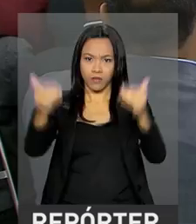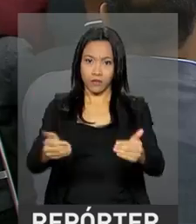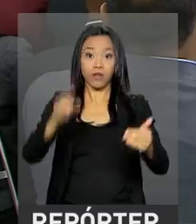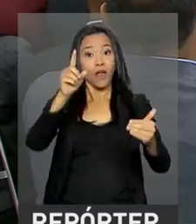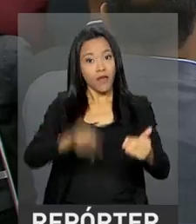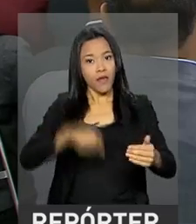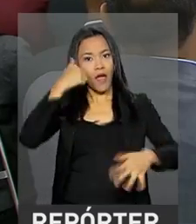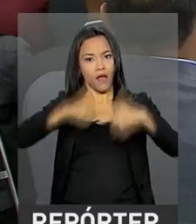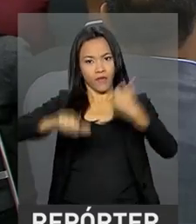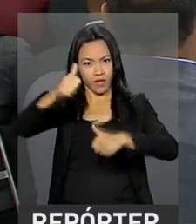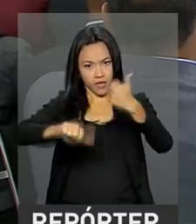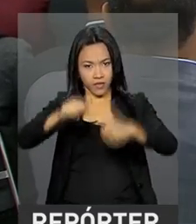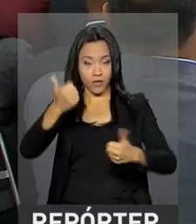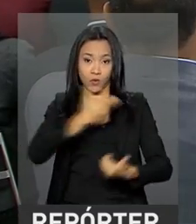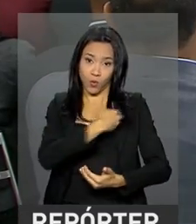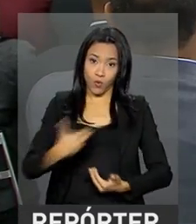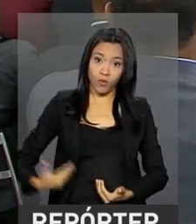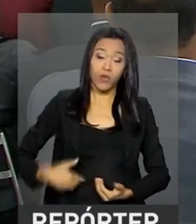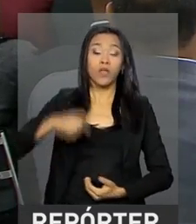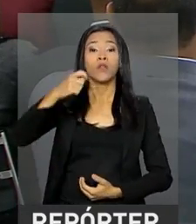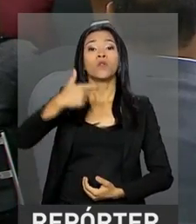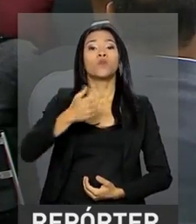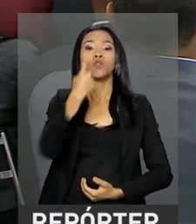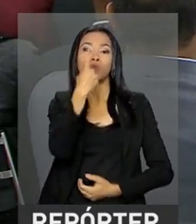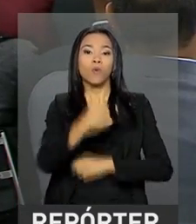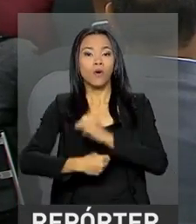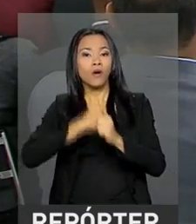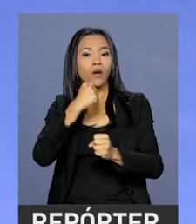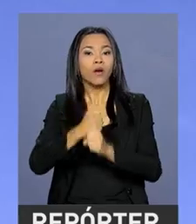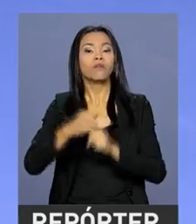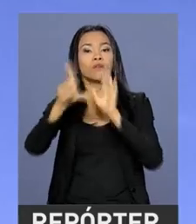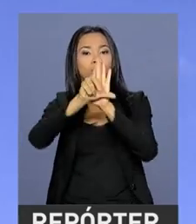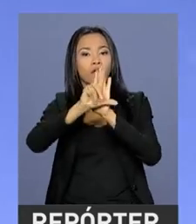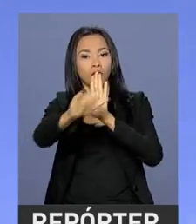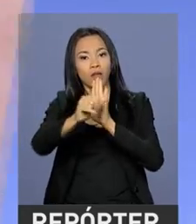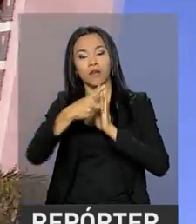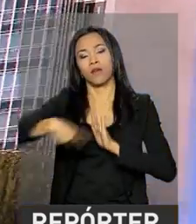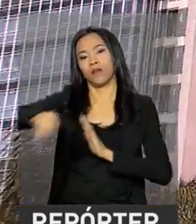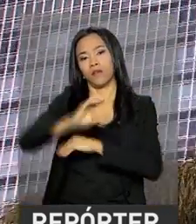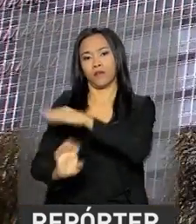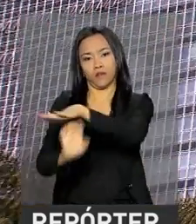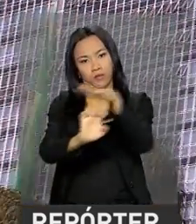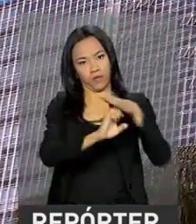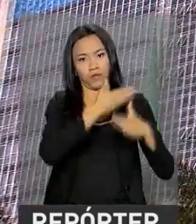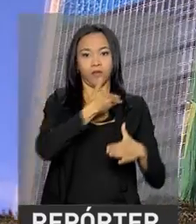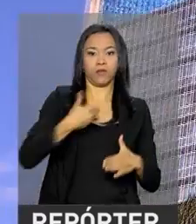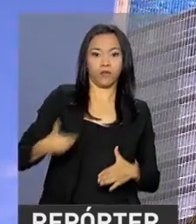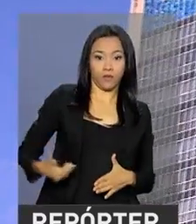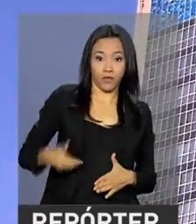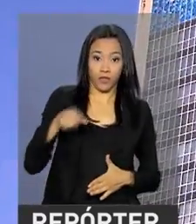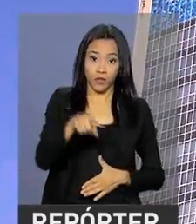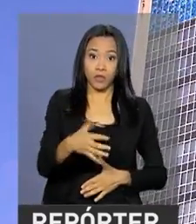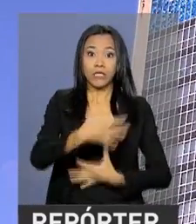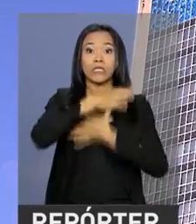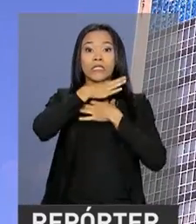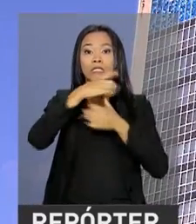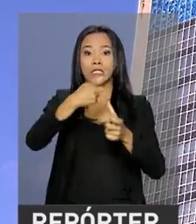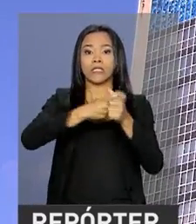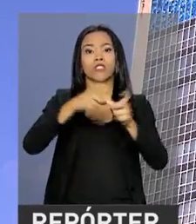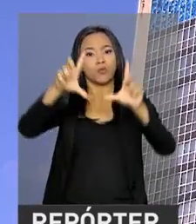governo sobre os primeiros 12 meses da lei de responsabilidade das estatais o endividamento das empresas públicas federais caiu